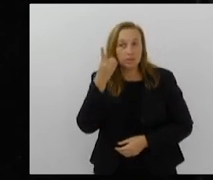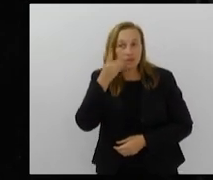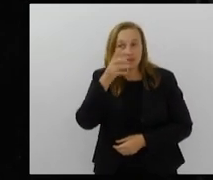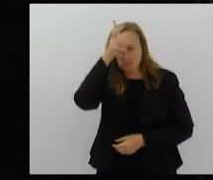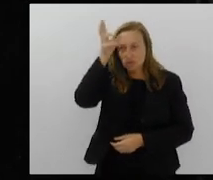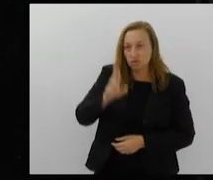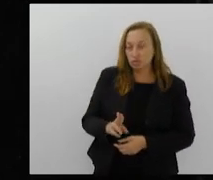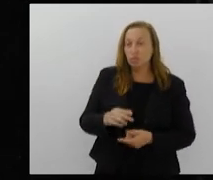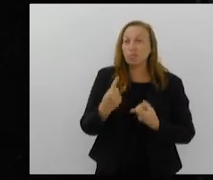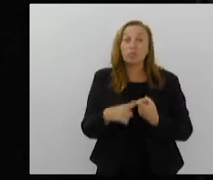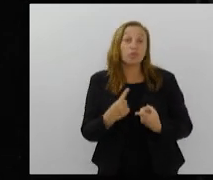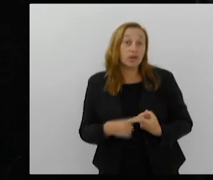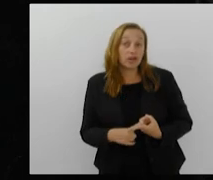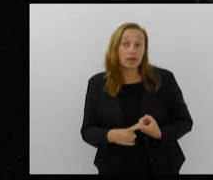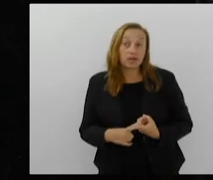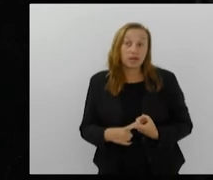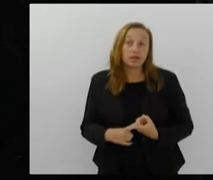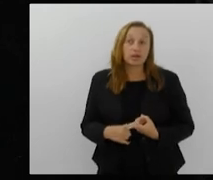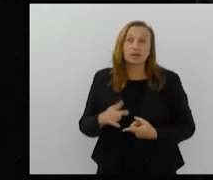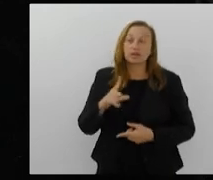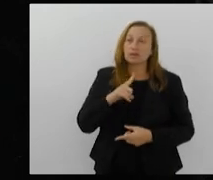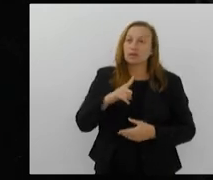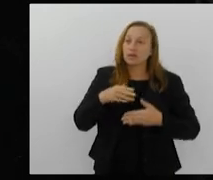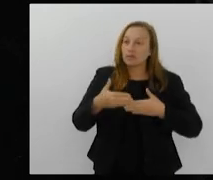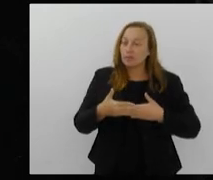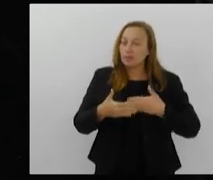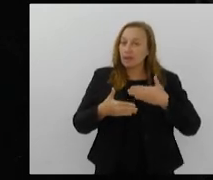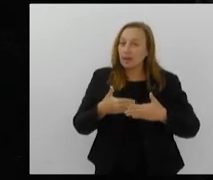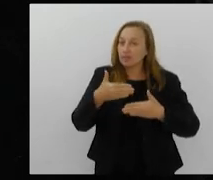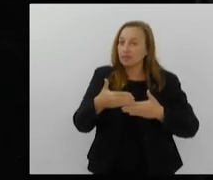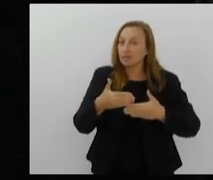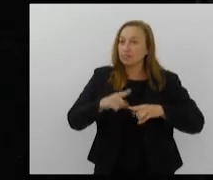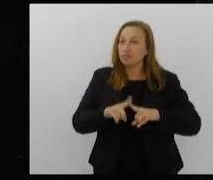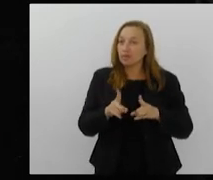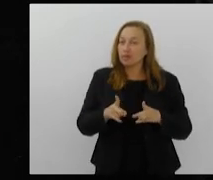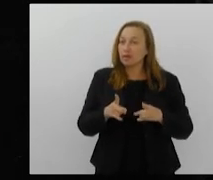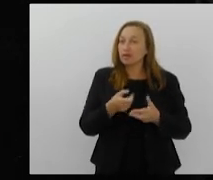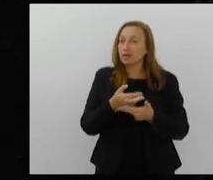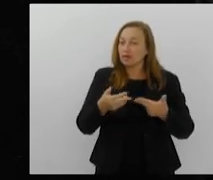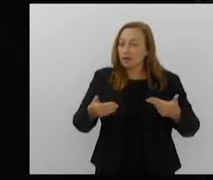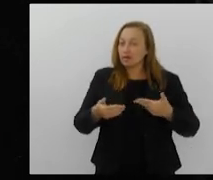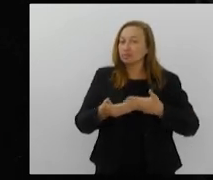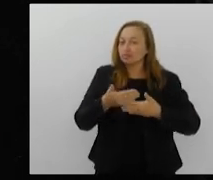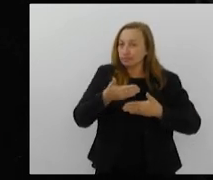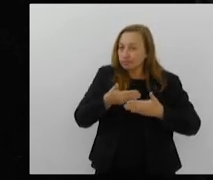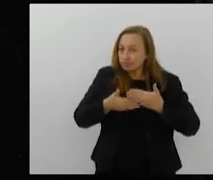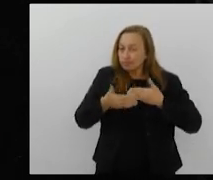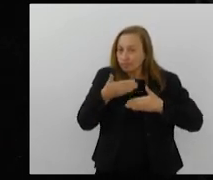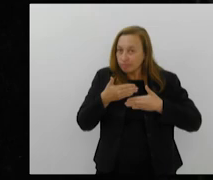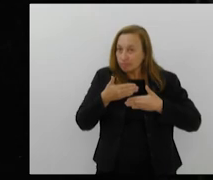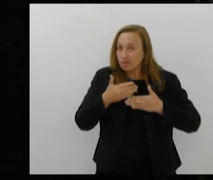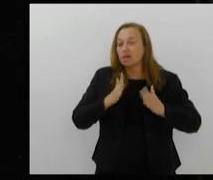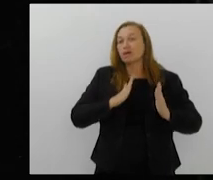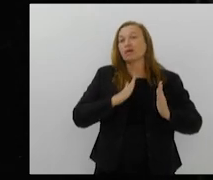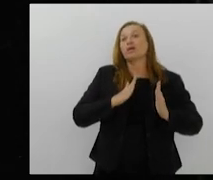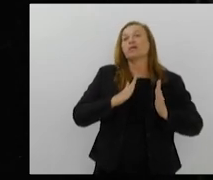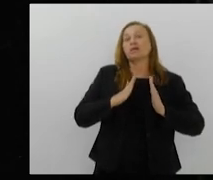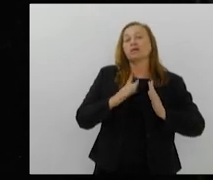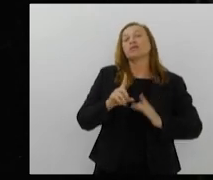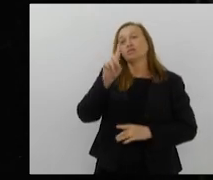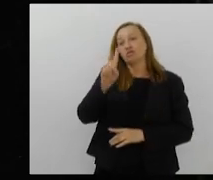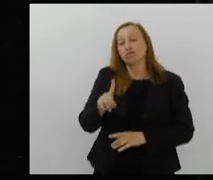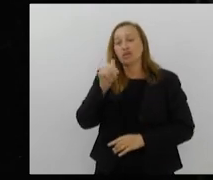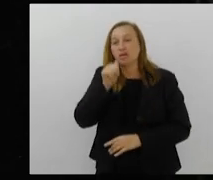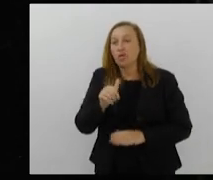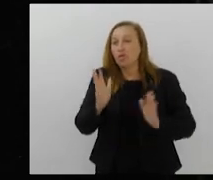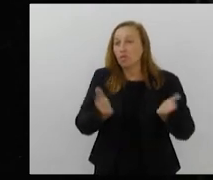Ju? Porque a gente tem avanços, mas a gente tem muitos retrocessos diante dos direitos das mulheres. Hoje,